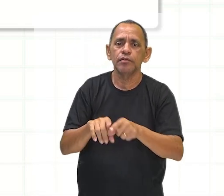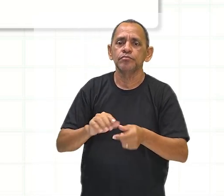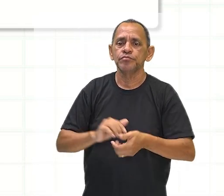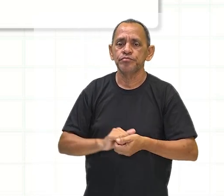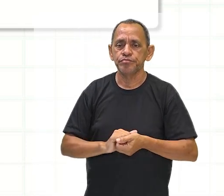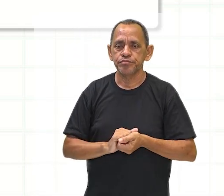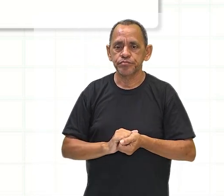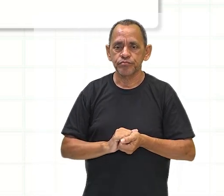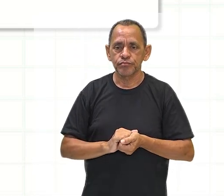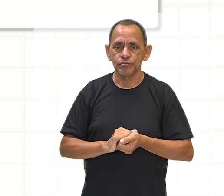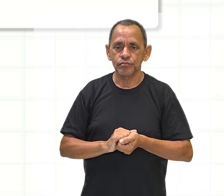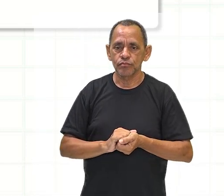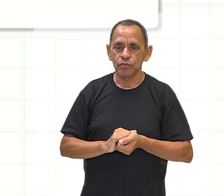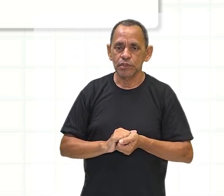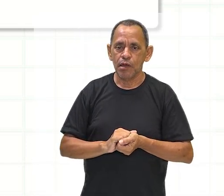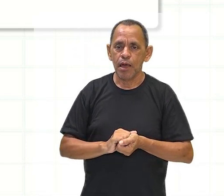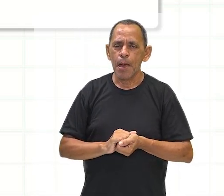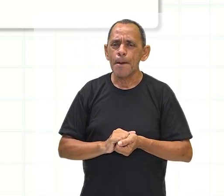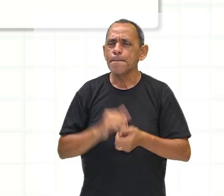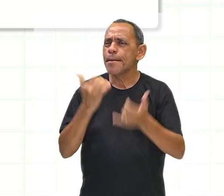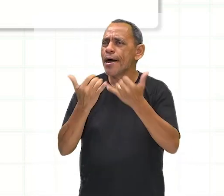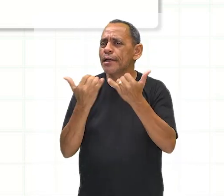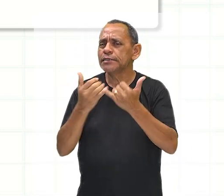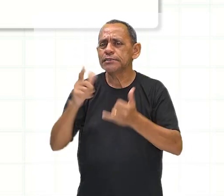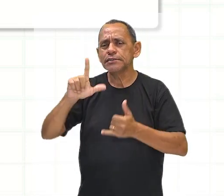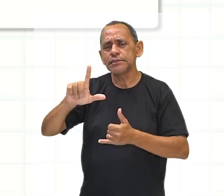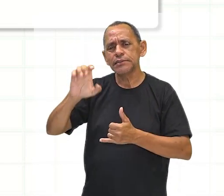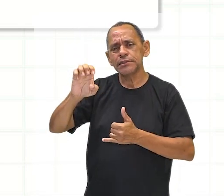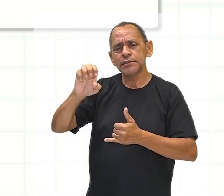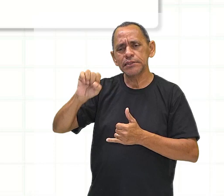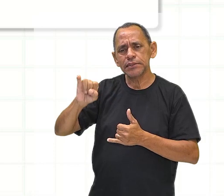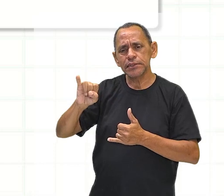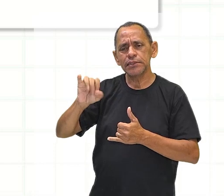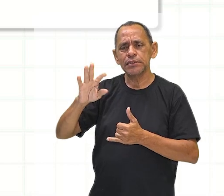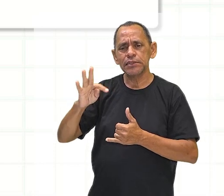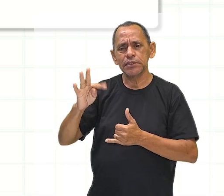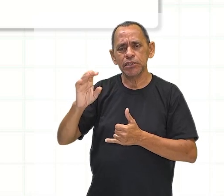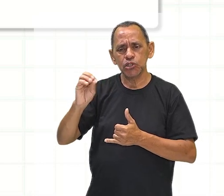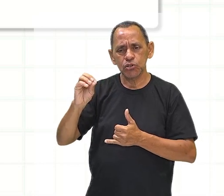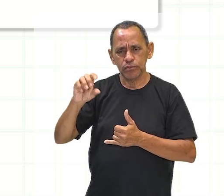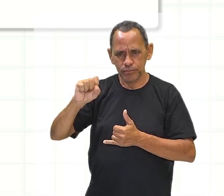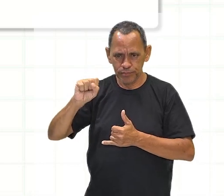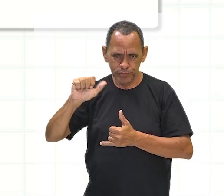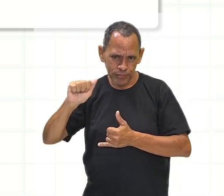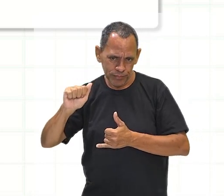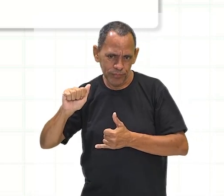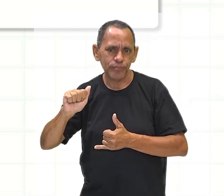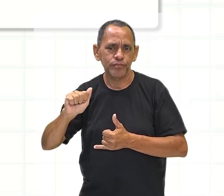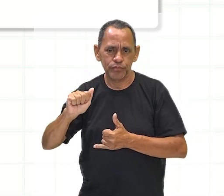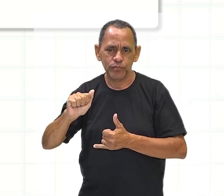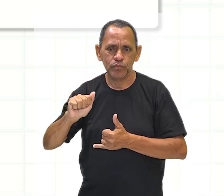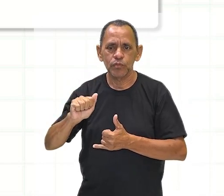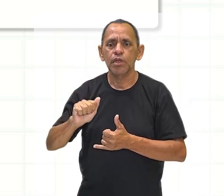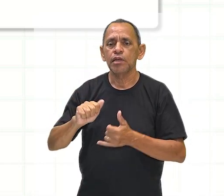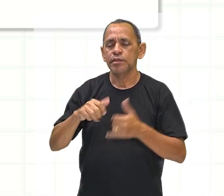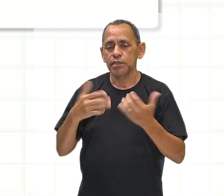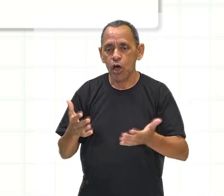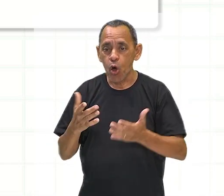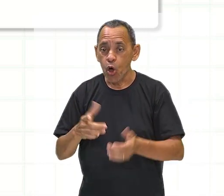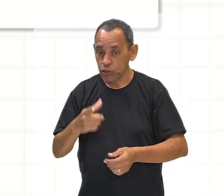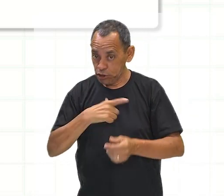secreção aí que a gente viu espessa e leitosa. E uma função é justamente a neutralização da urina, né?